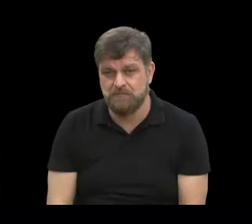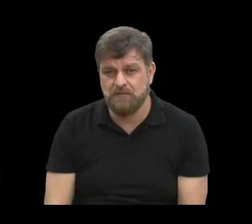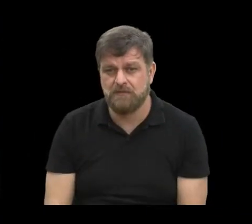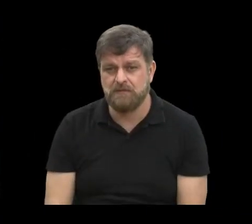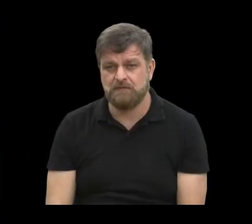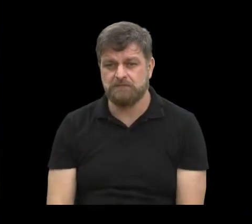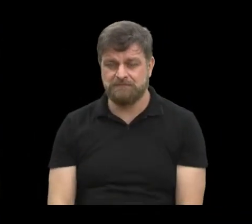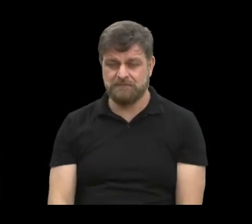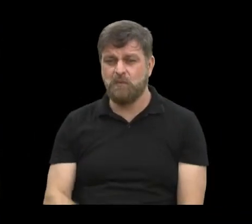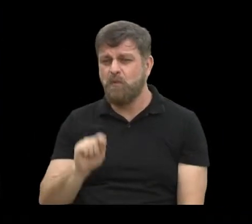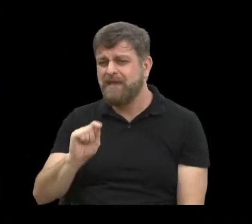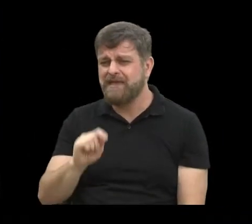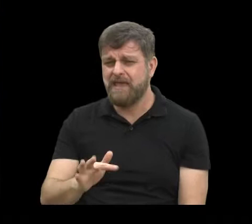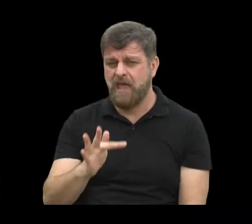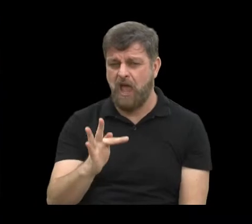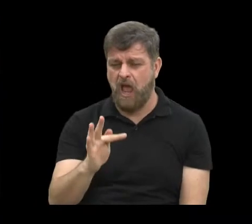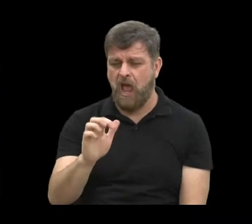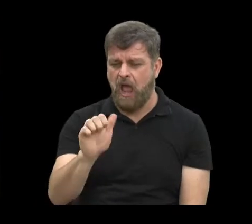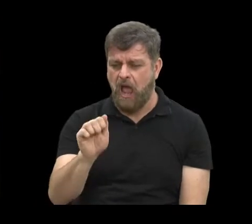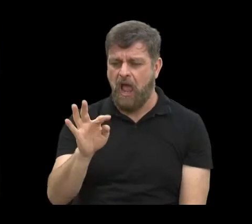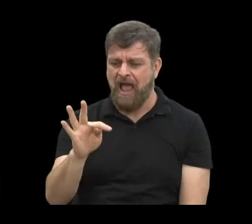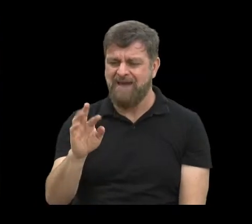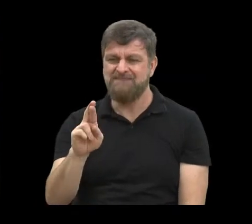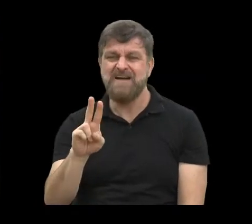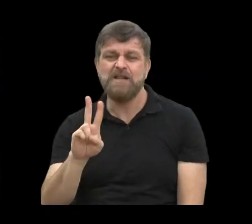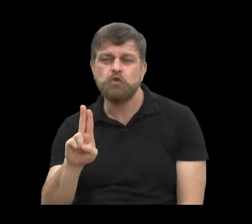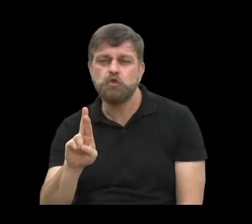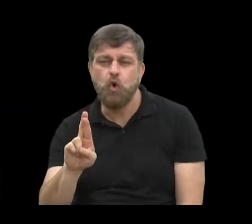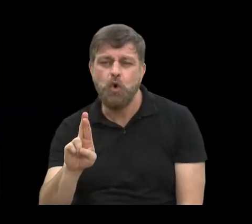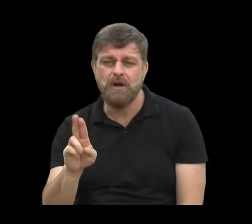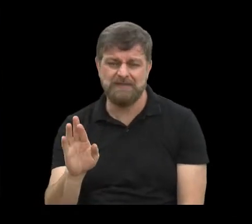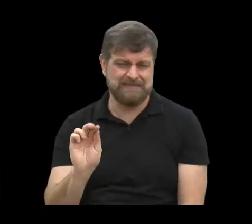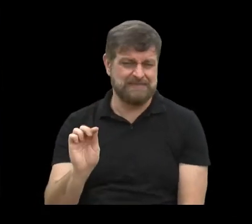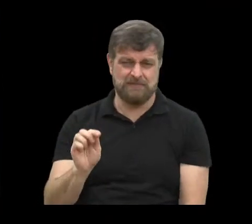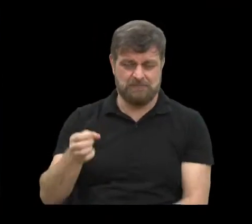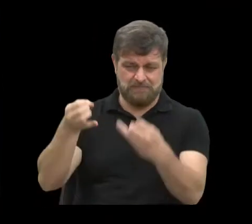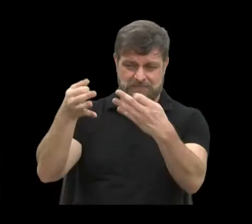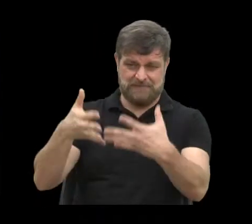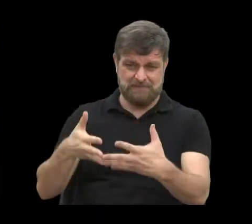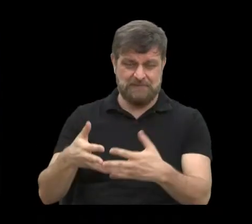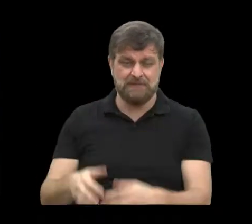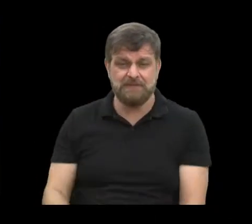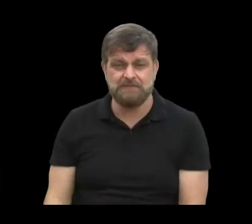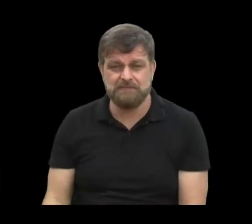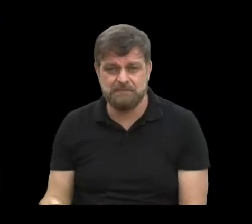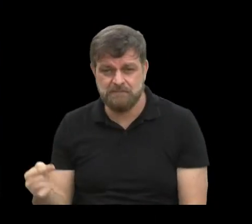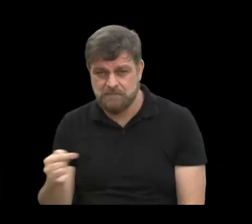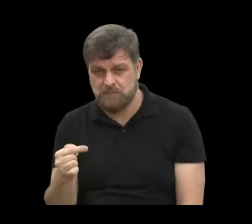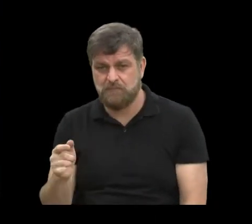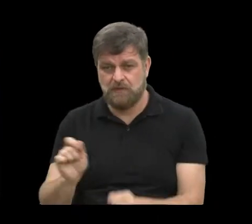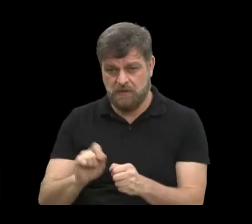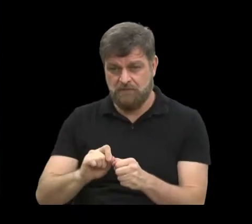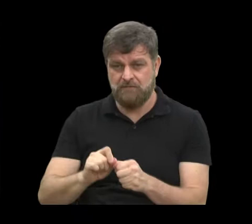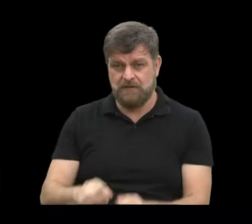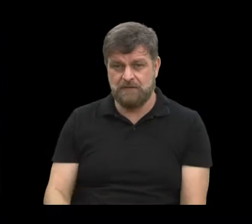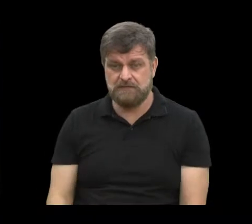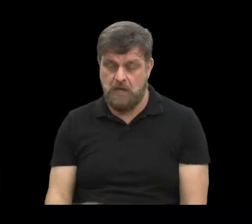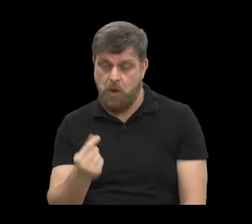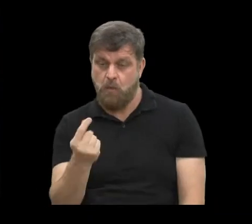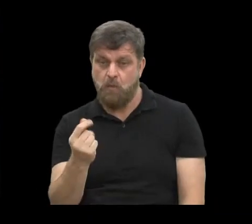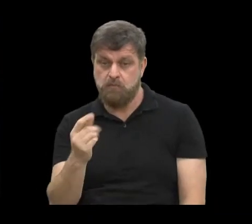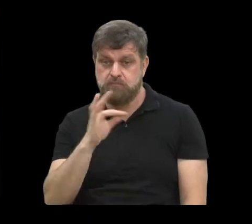deficiência. O fator previdenciário, não vou entrar nesse mérito, mas é ele que interfere no